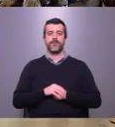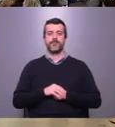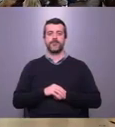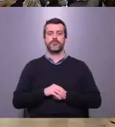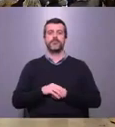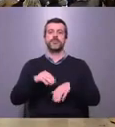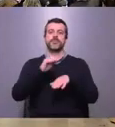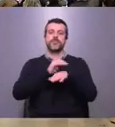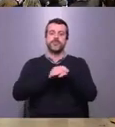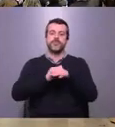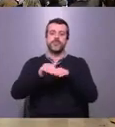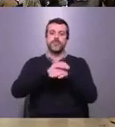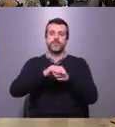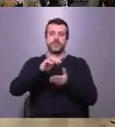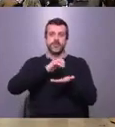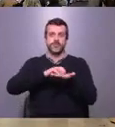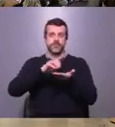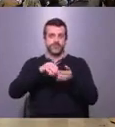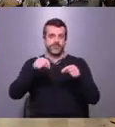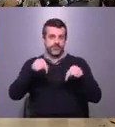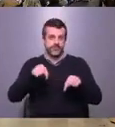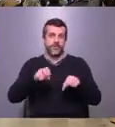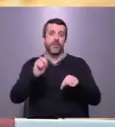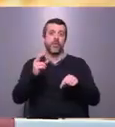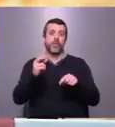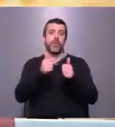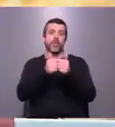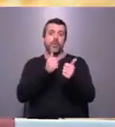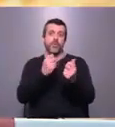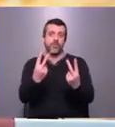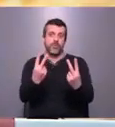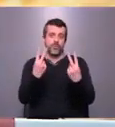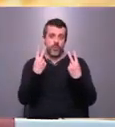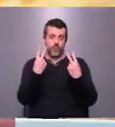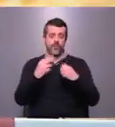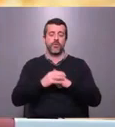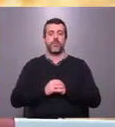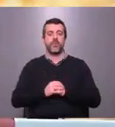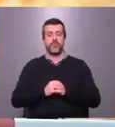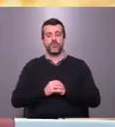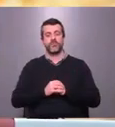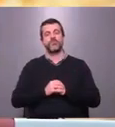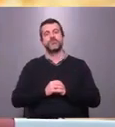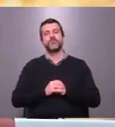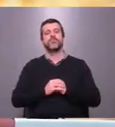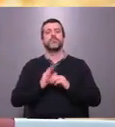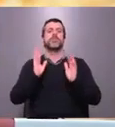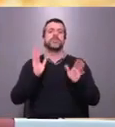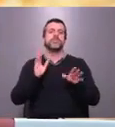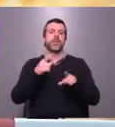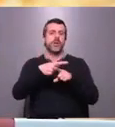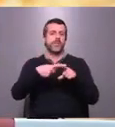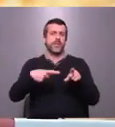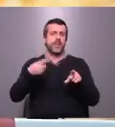Senhor. Caros peregrinos aqui presentes ou que acompanhais esta transmissão, já a mais de meio da